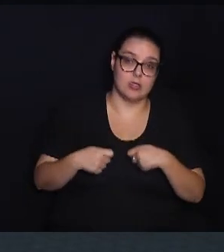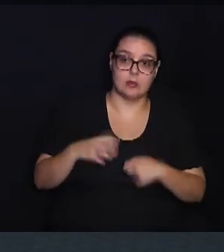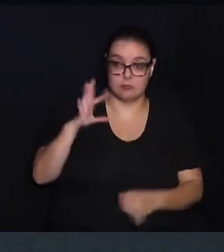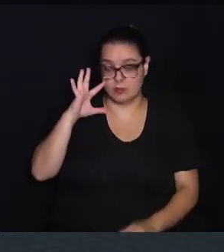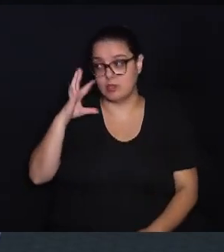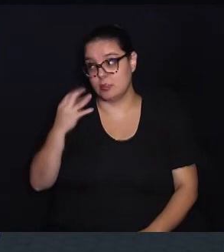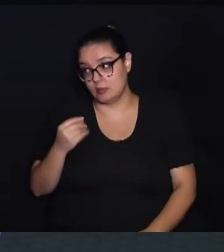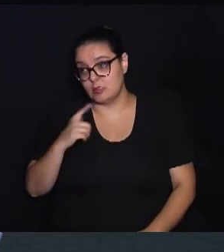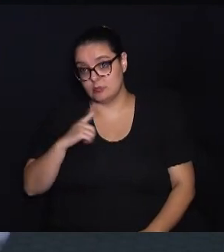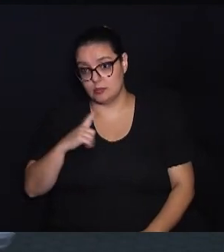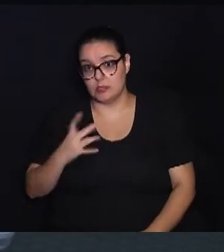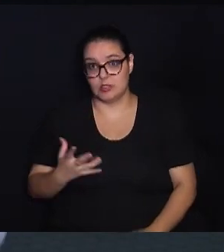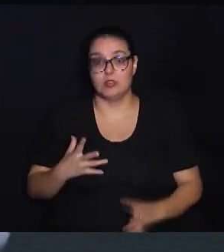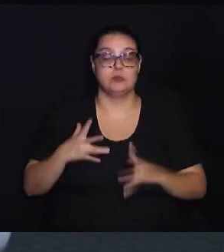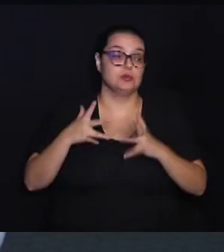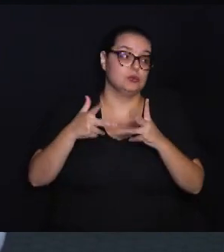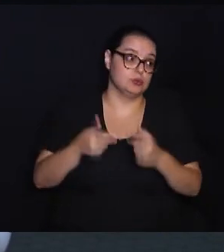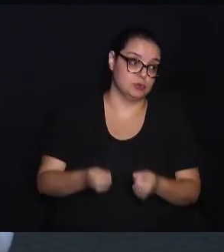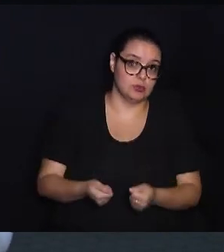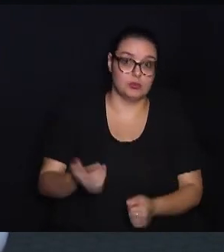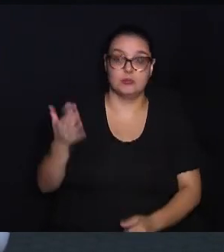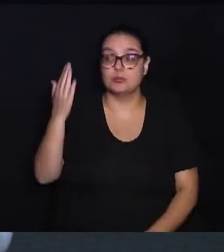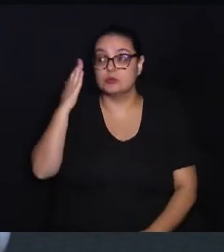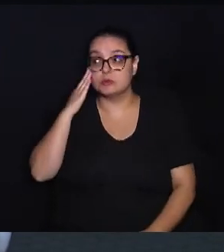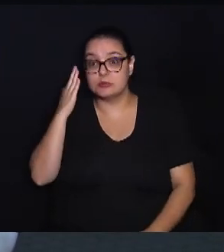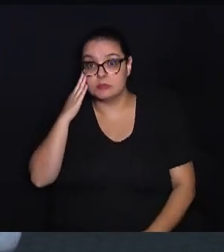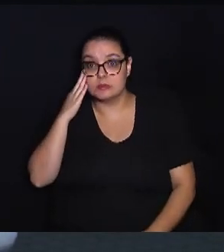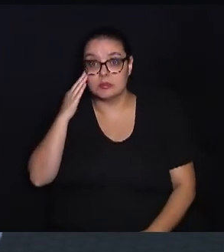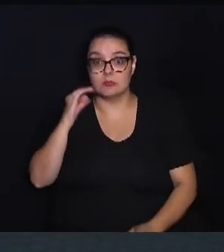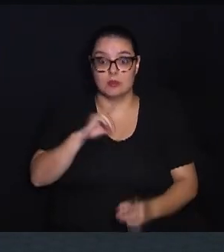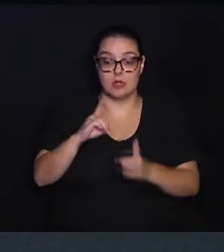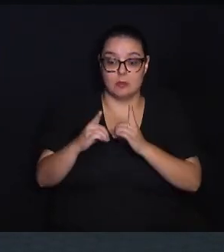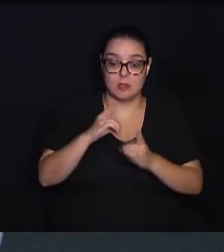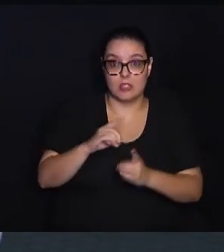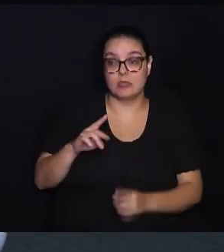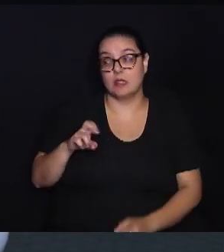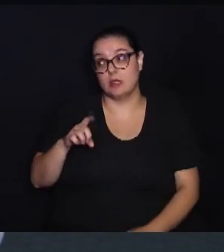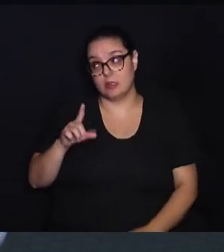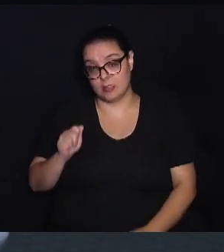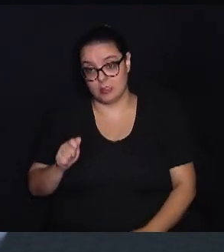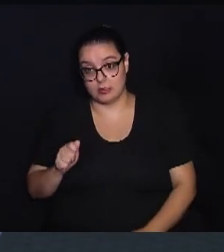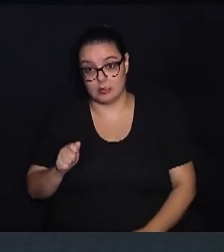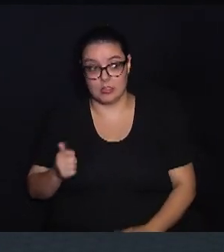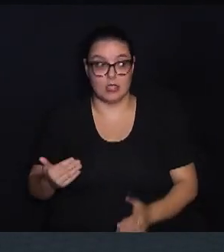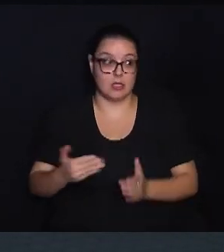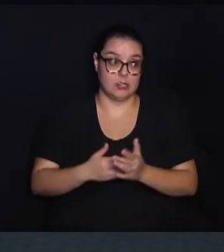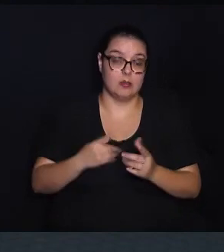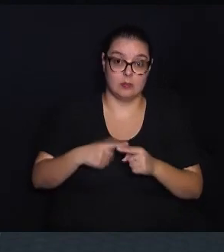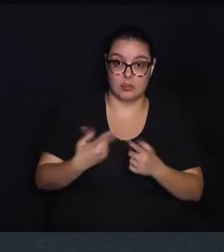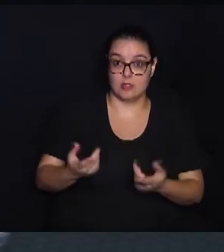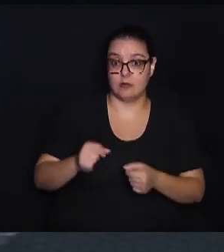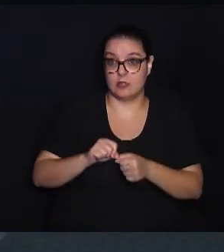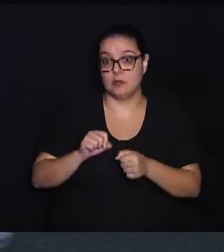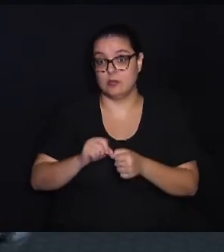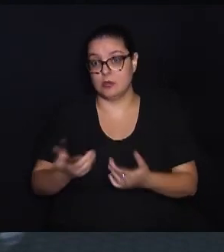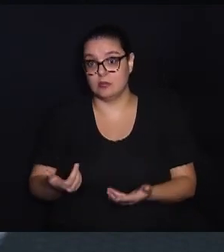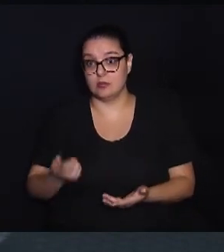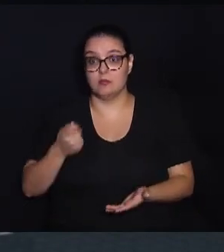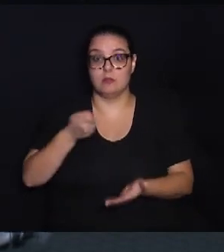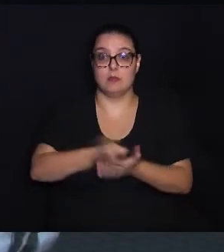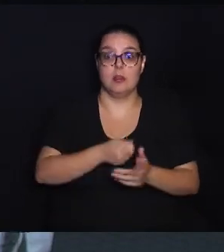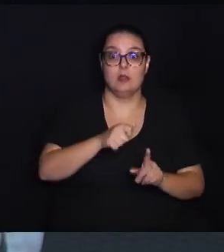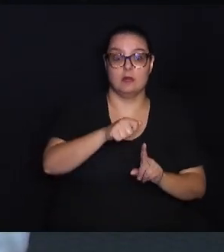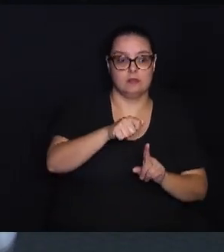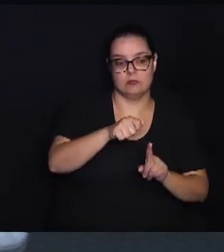que haja esse conhecimento, né? Que todo mundo entenda a dinâmica da renda. Mesmo porque quando você vai, por exemplo, você